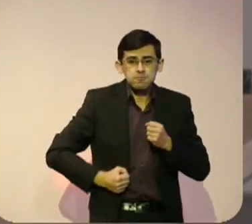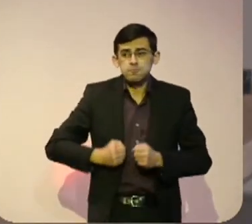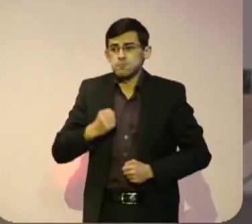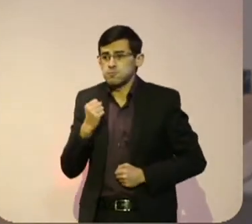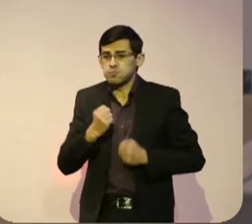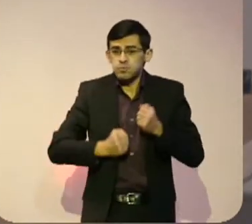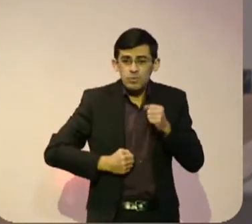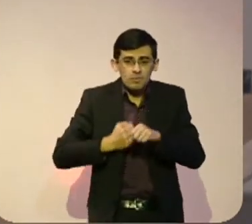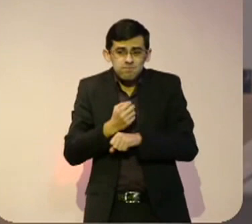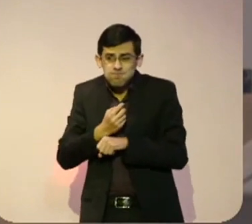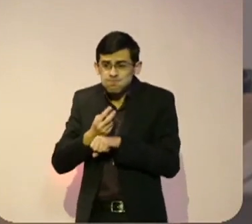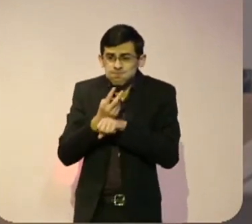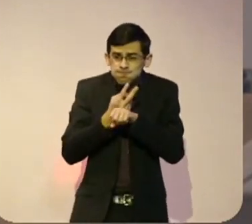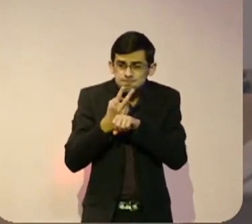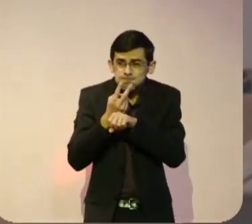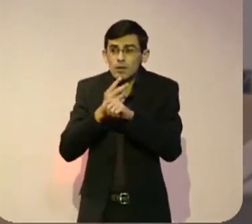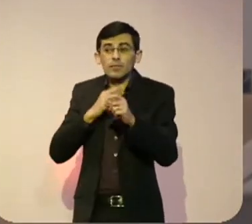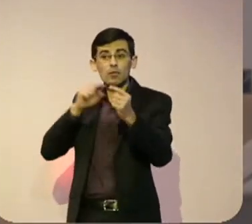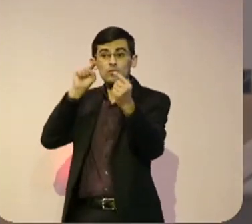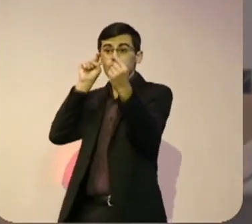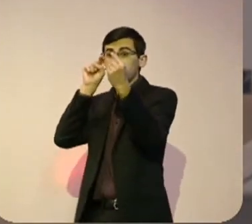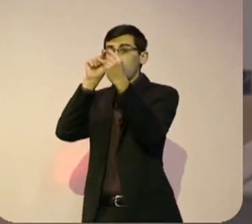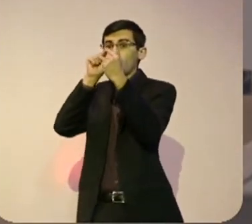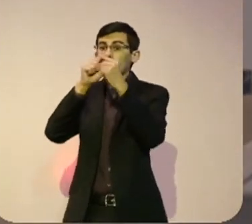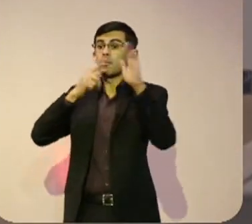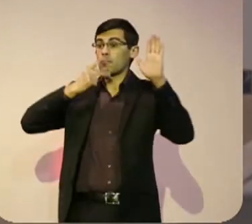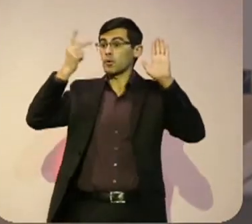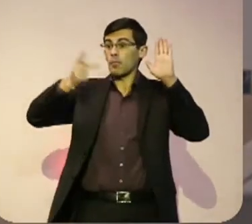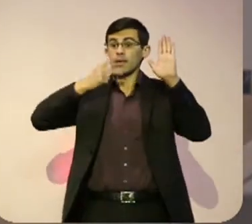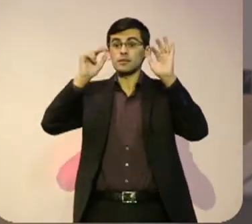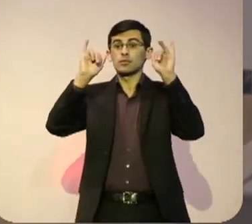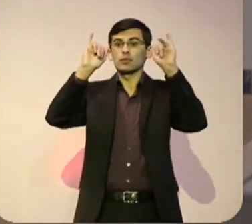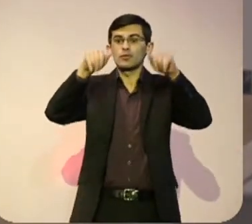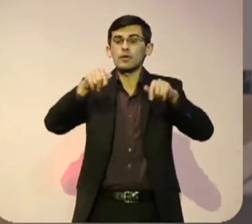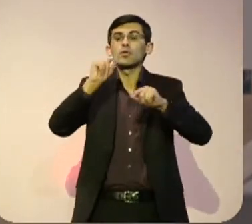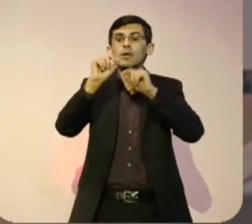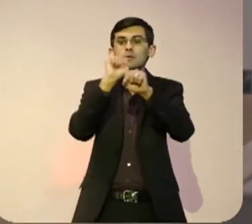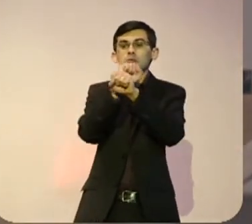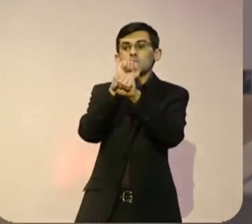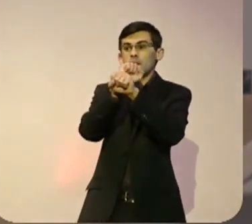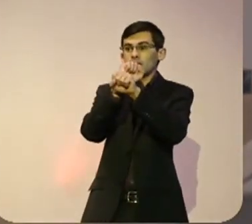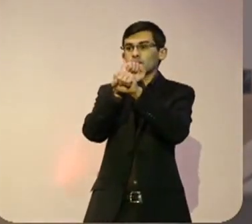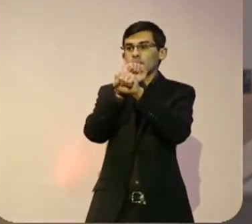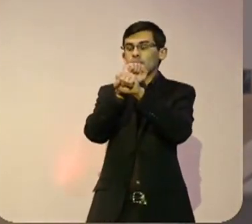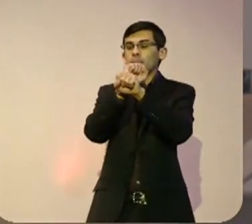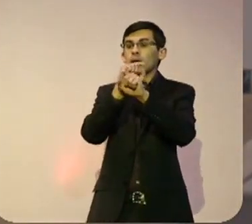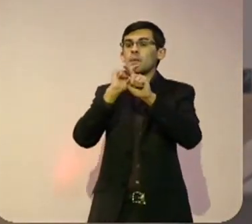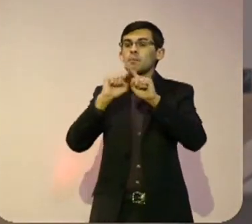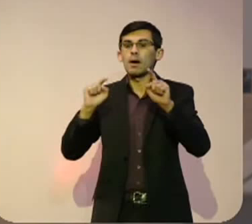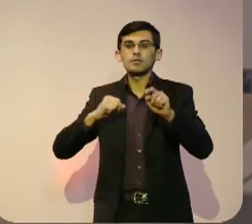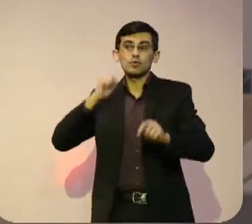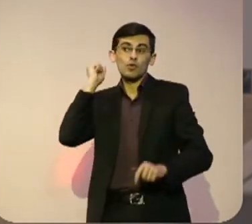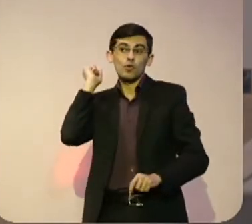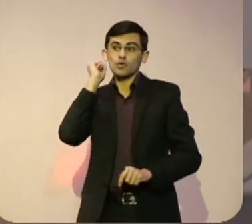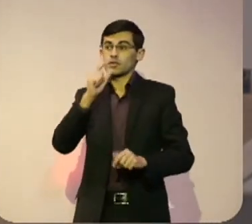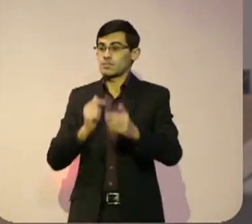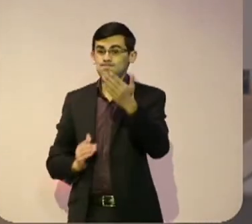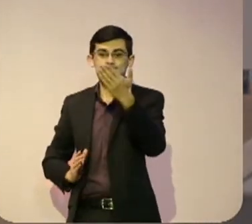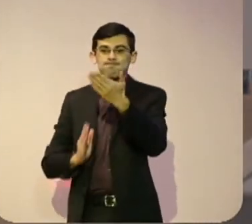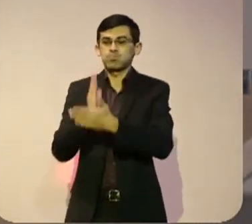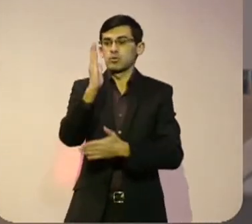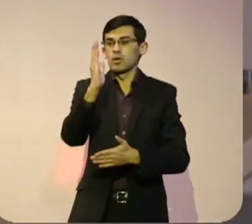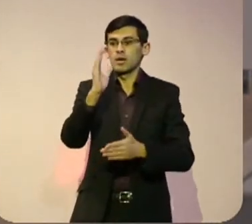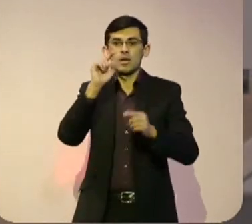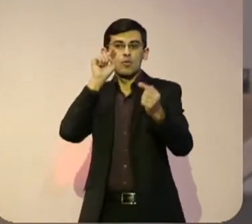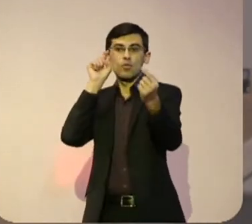a percorrer a distância, tem um alvo, tem uma promessa lá no fim, esperando, não é? Vamos cumprir a nossa